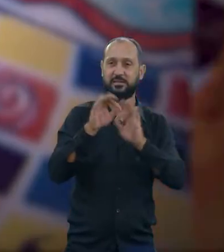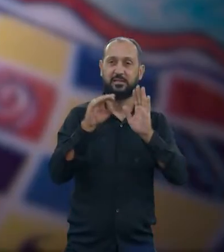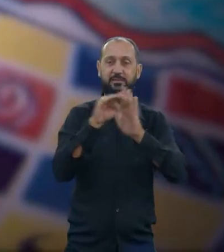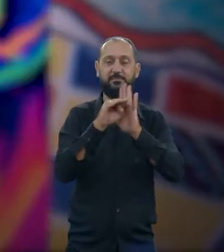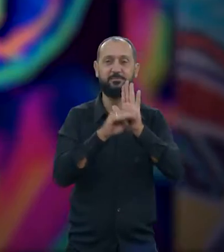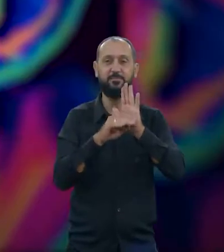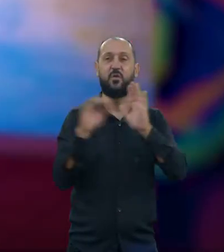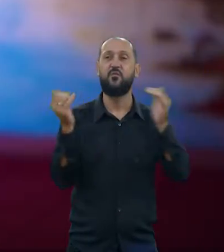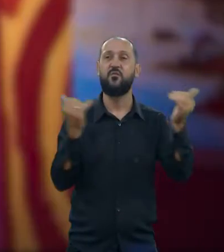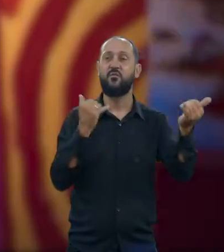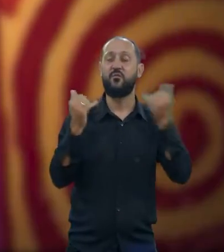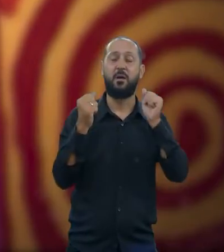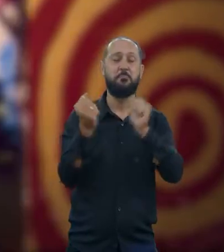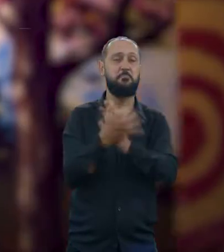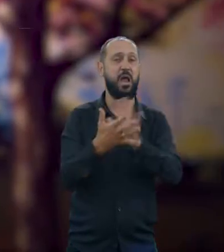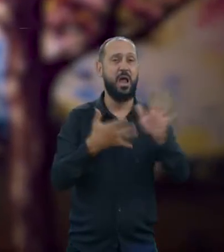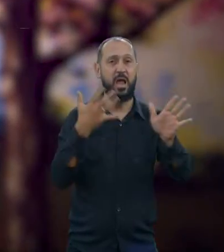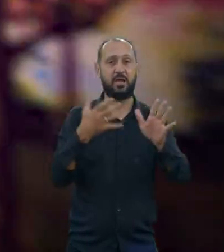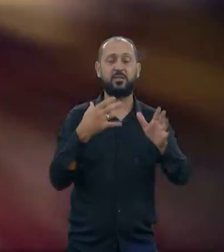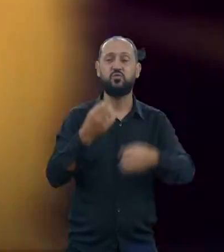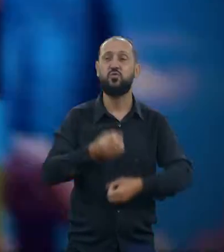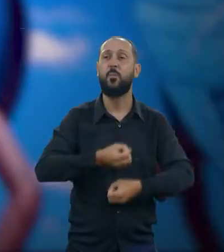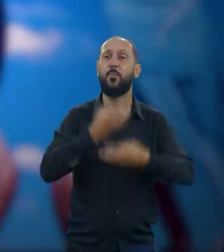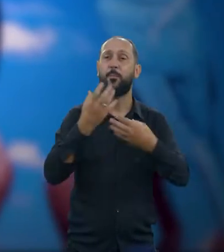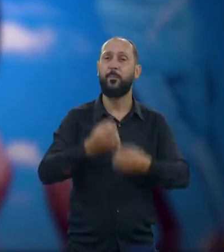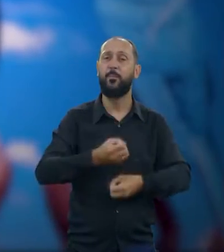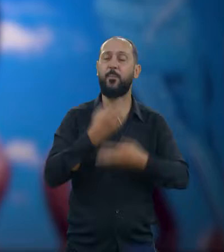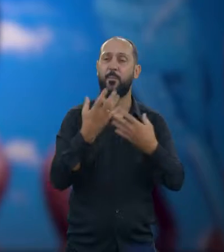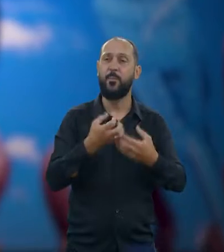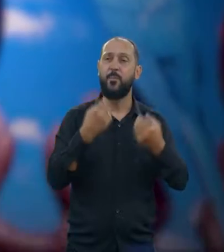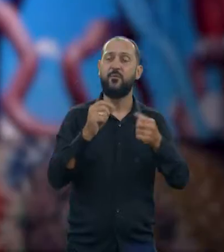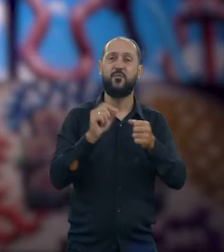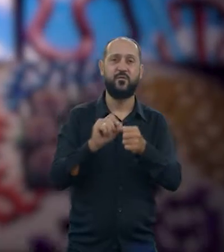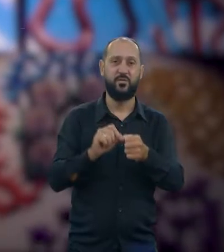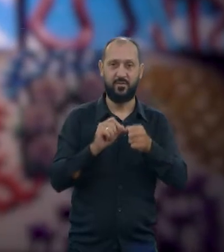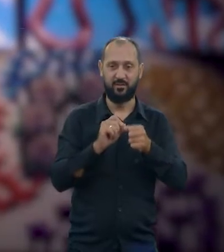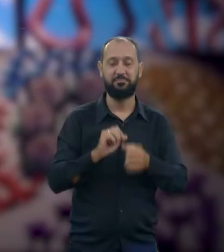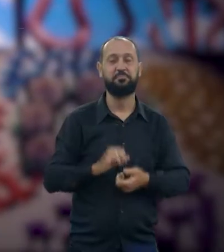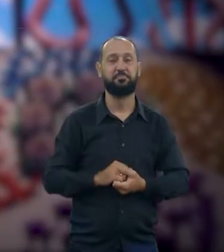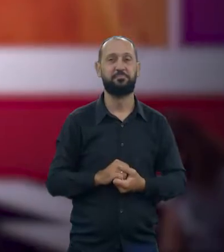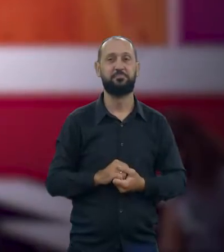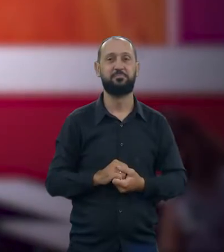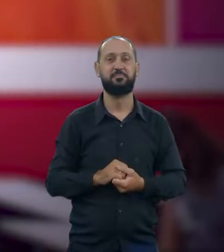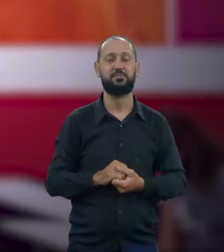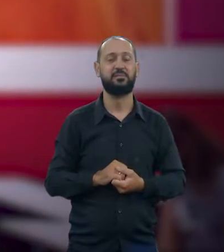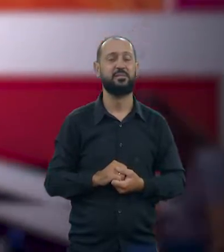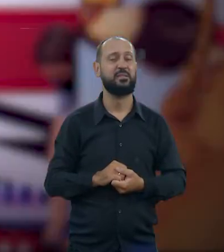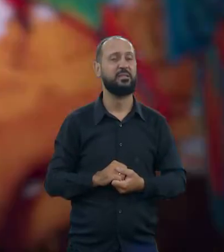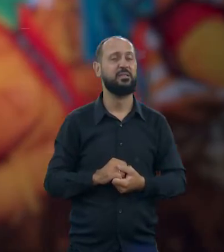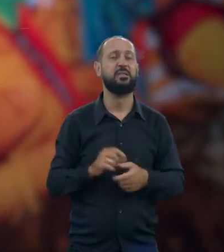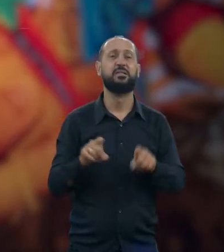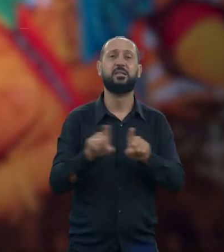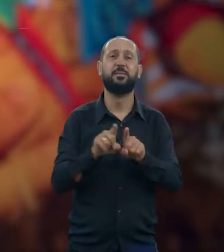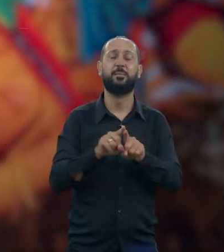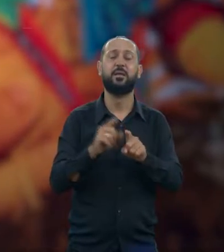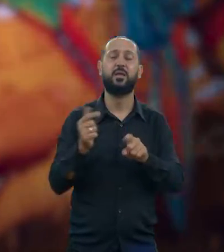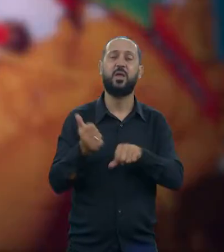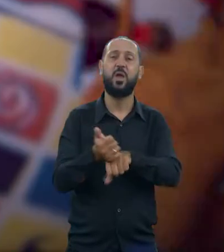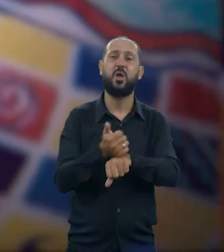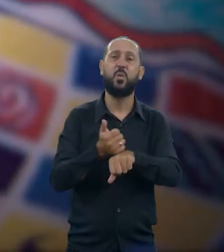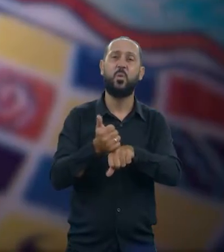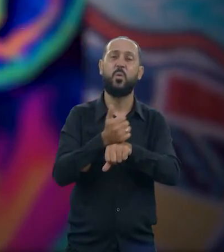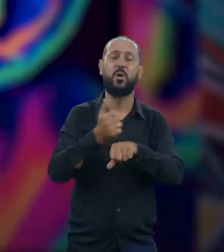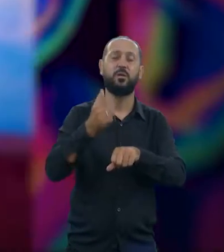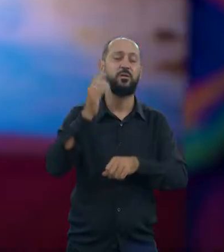dessas composições, informações maravilhosas dos poemas que foram executados. Sem contar com